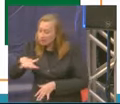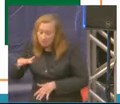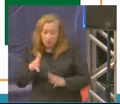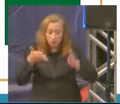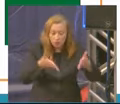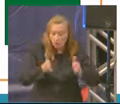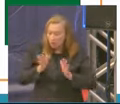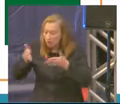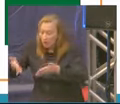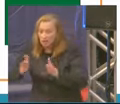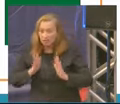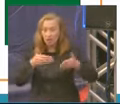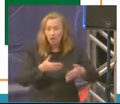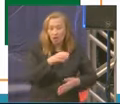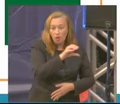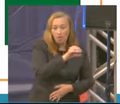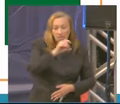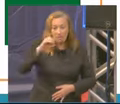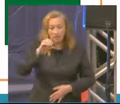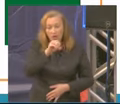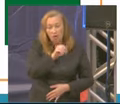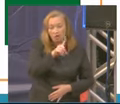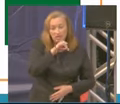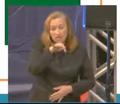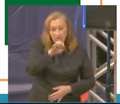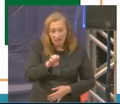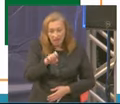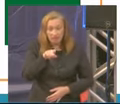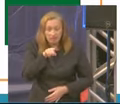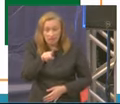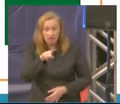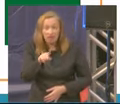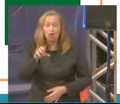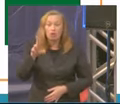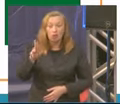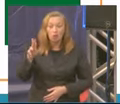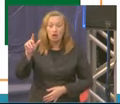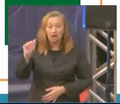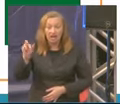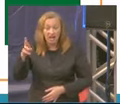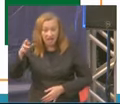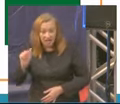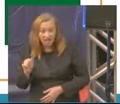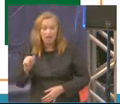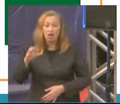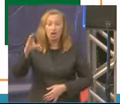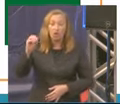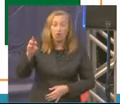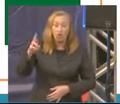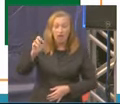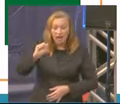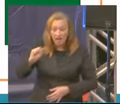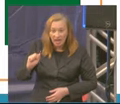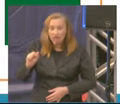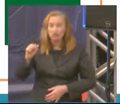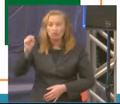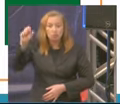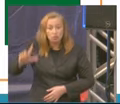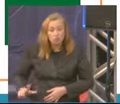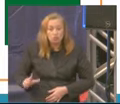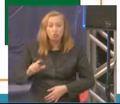campo que é o Ocidente, entre aspas, ali botei a bandeirinha da OTAN, Ucrânia, Taiwan, Coreia do Sul, Japão e Austrália. Esse é